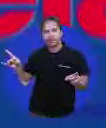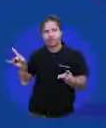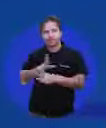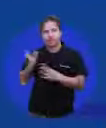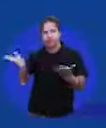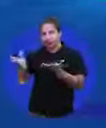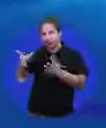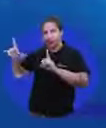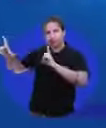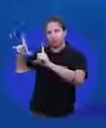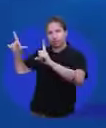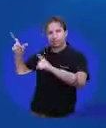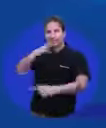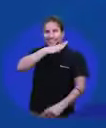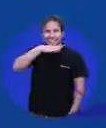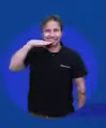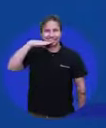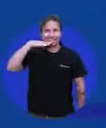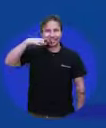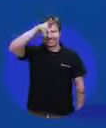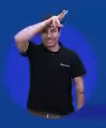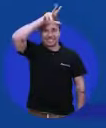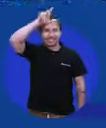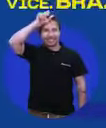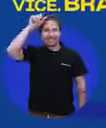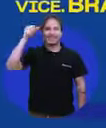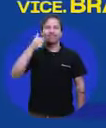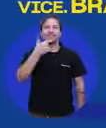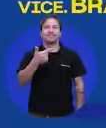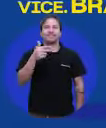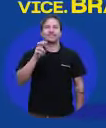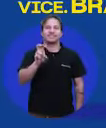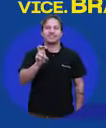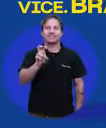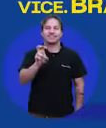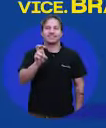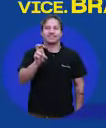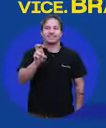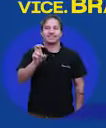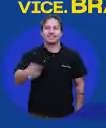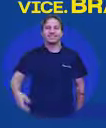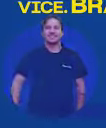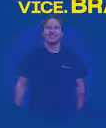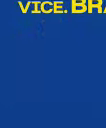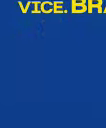Termina agora o programa Béia Prefeita 25.